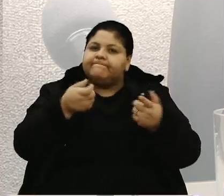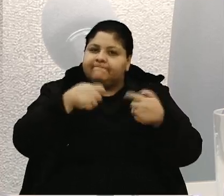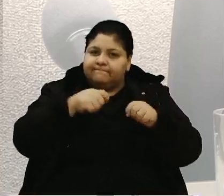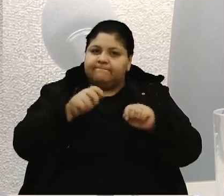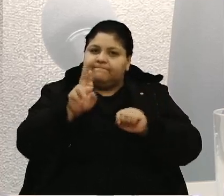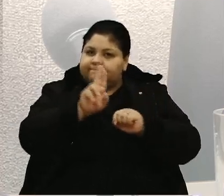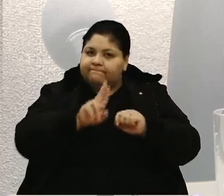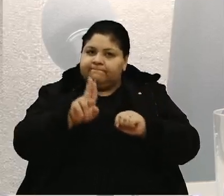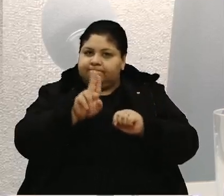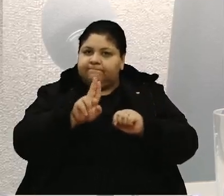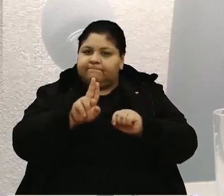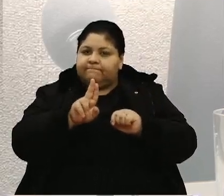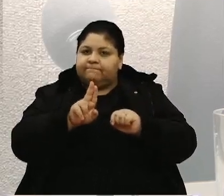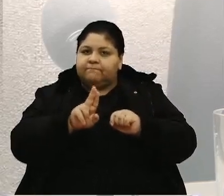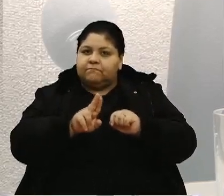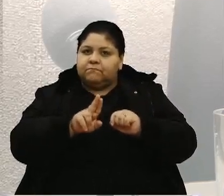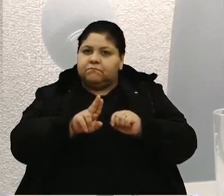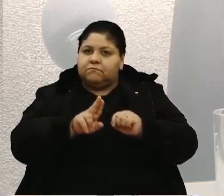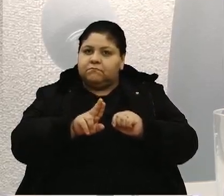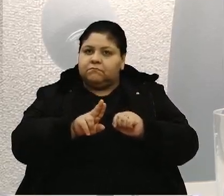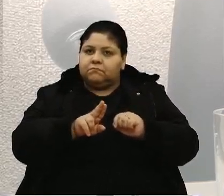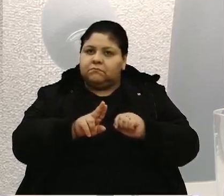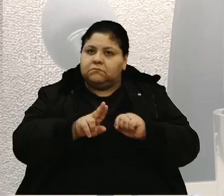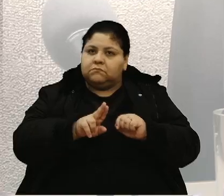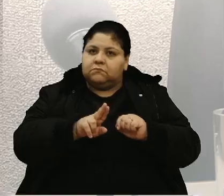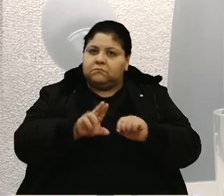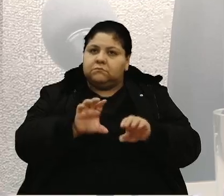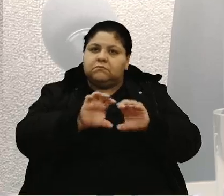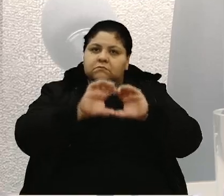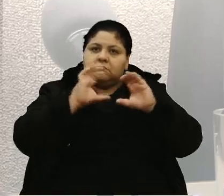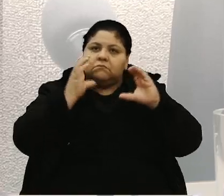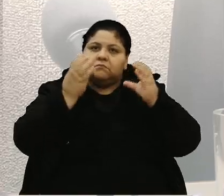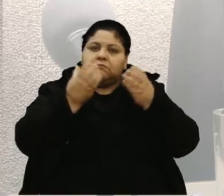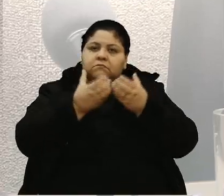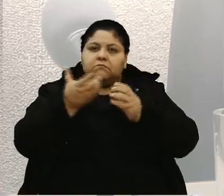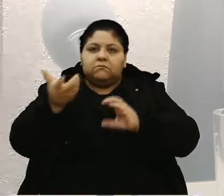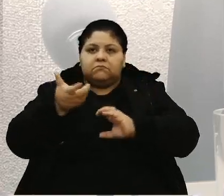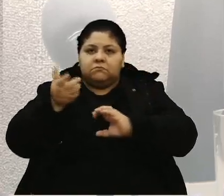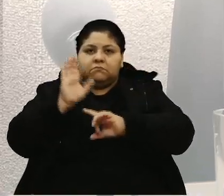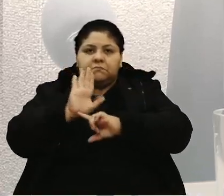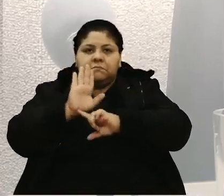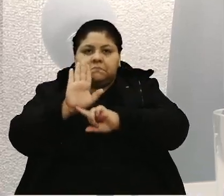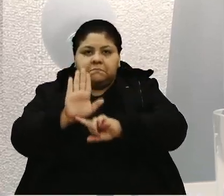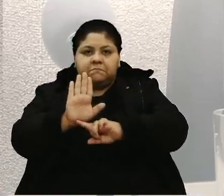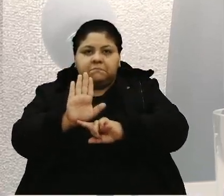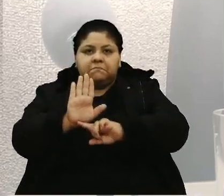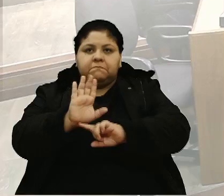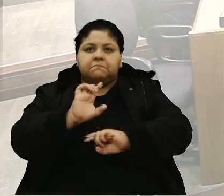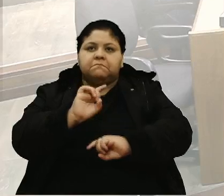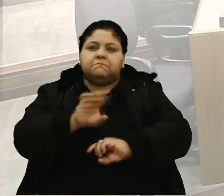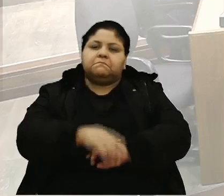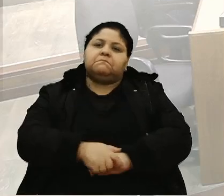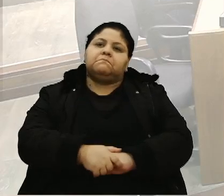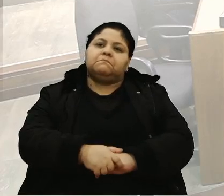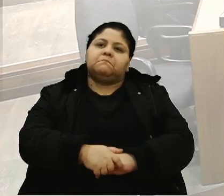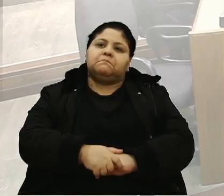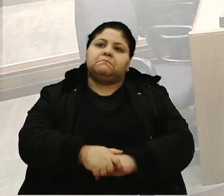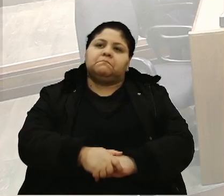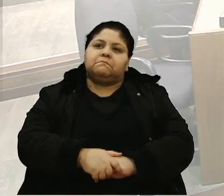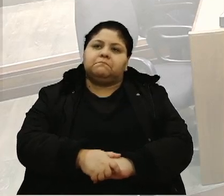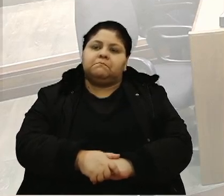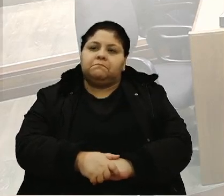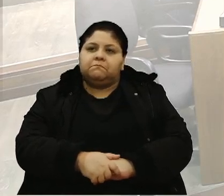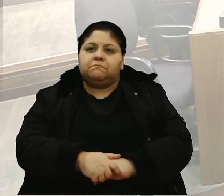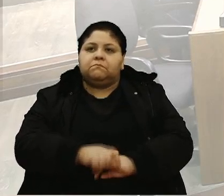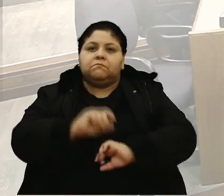usado nesses casos onde a comunidade quer contribuir. Era isso. Exatamente, vereadora Gladys.